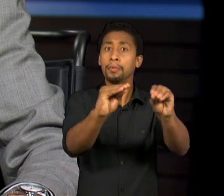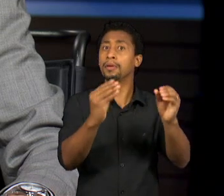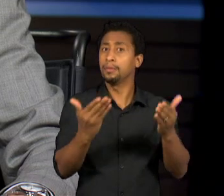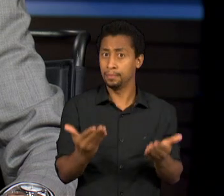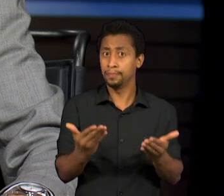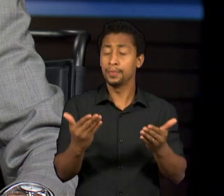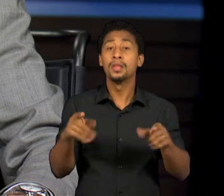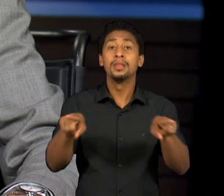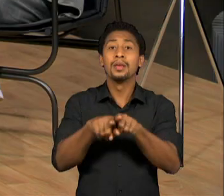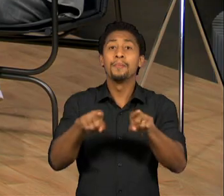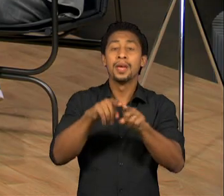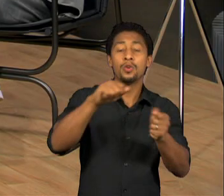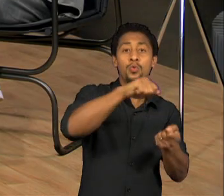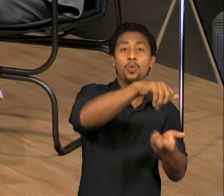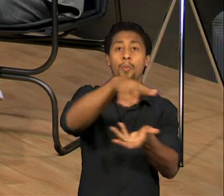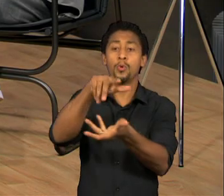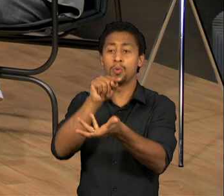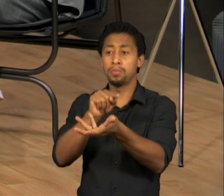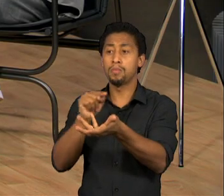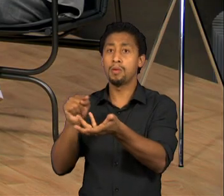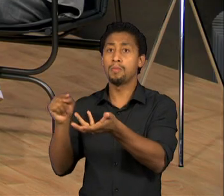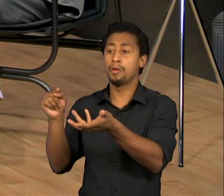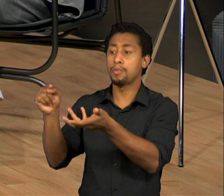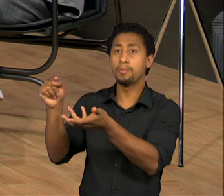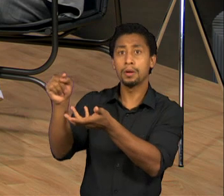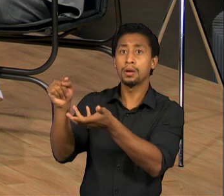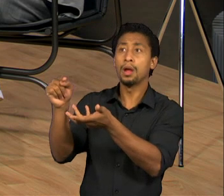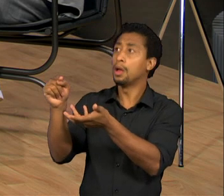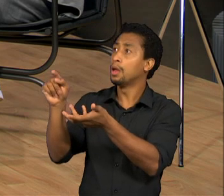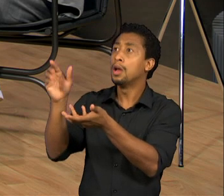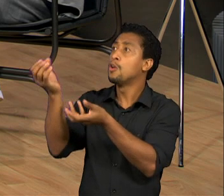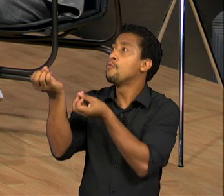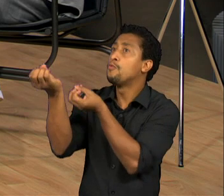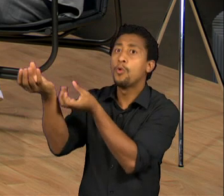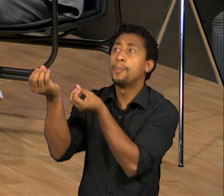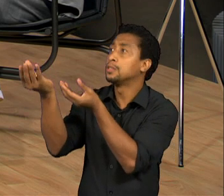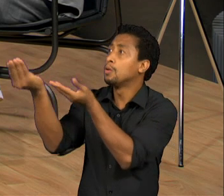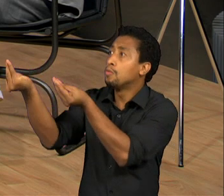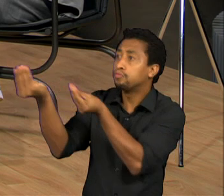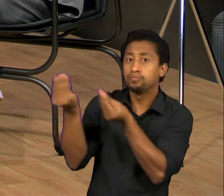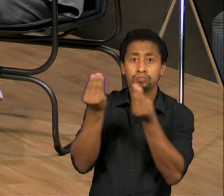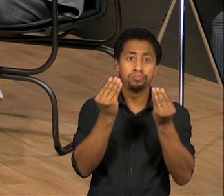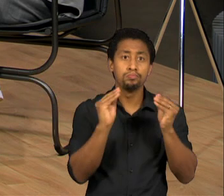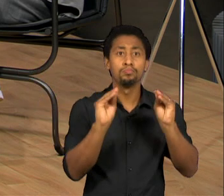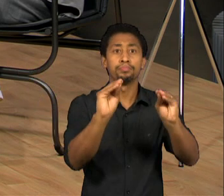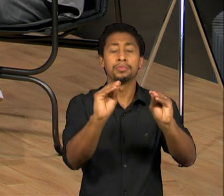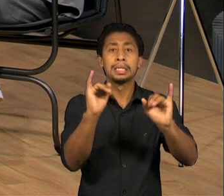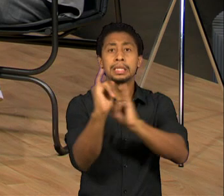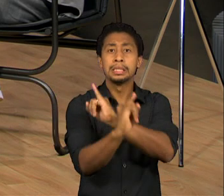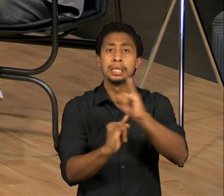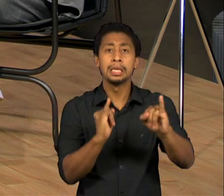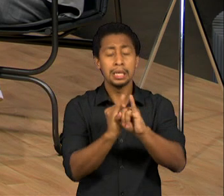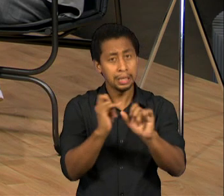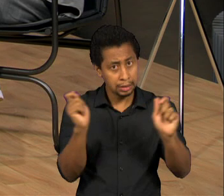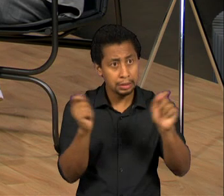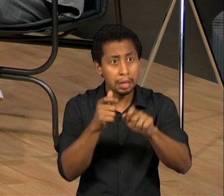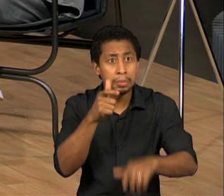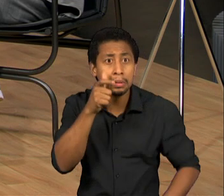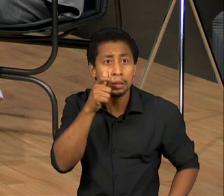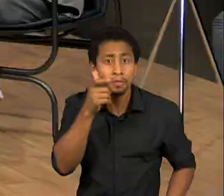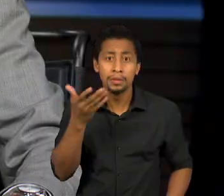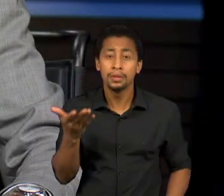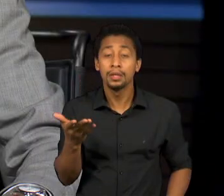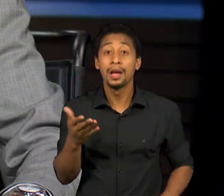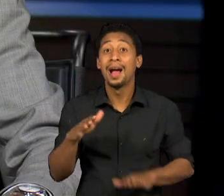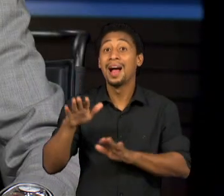de jornalistas dedicados à investigação de casos de desvio de recursos, com